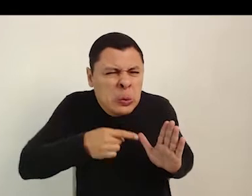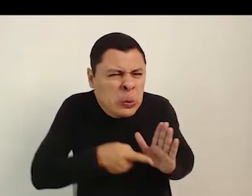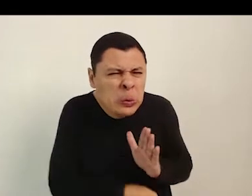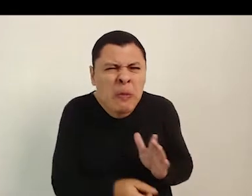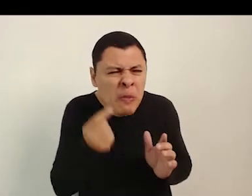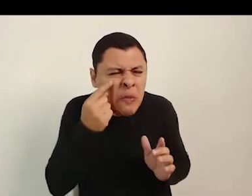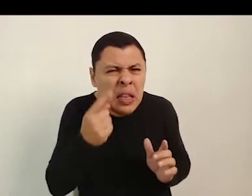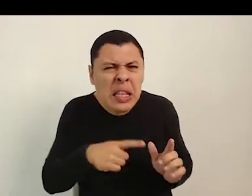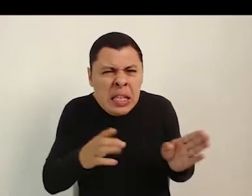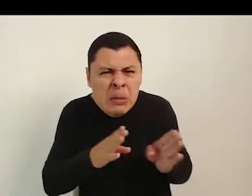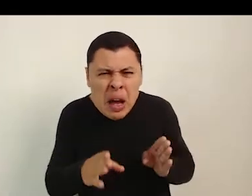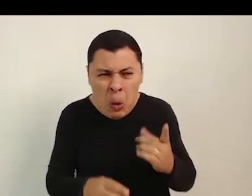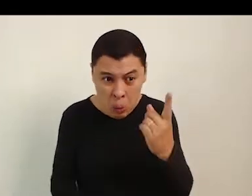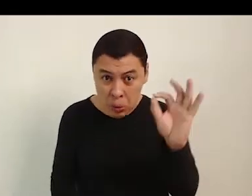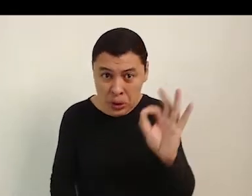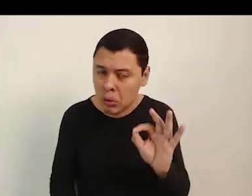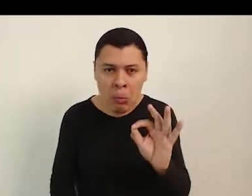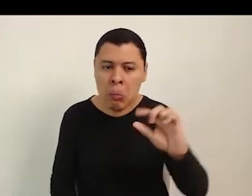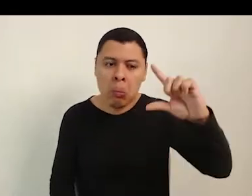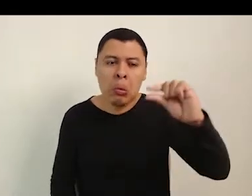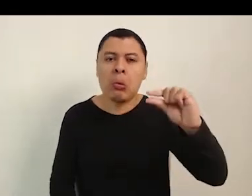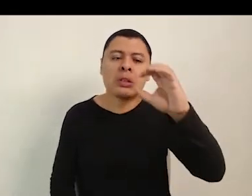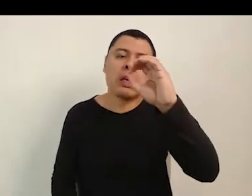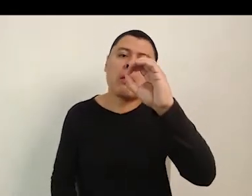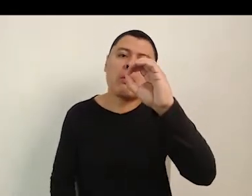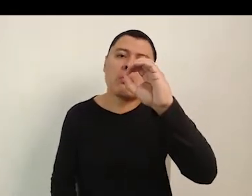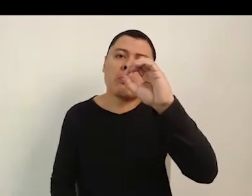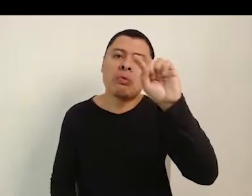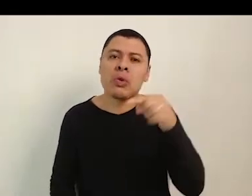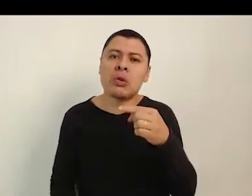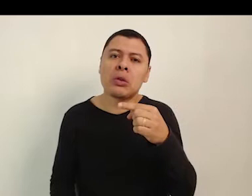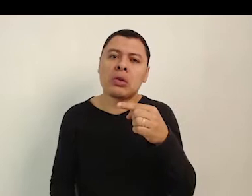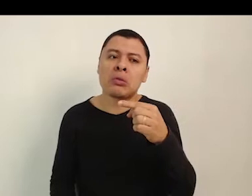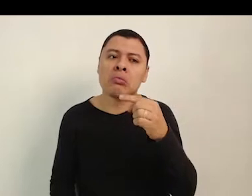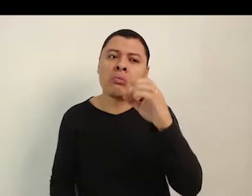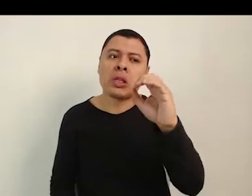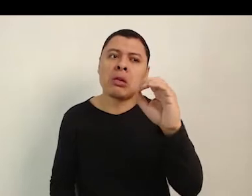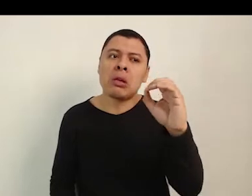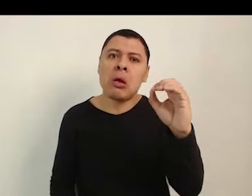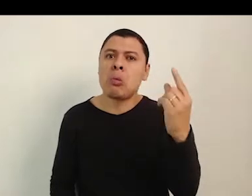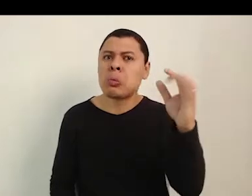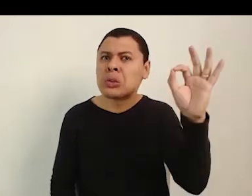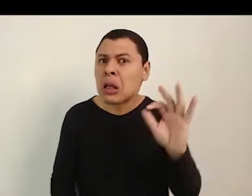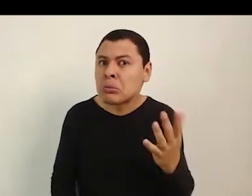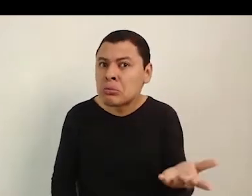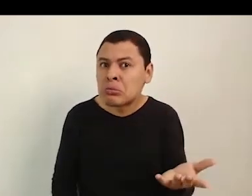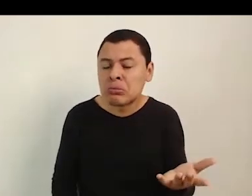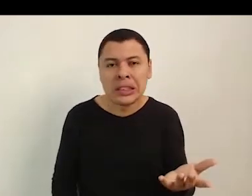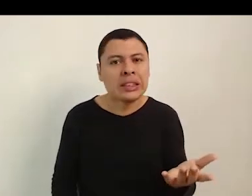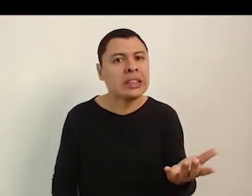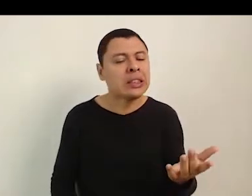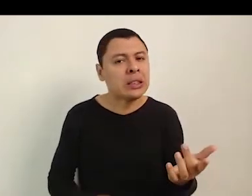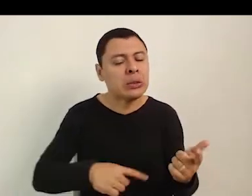esse número permaneceria em 1% ou será que seria ainda menor? Né? E aí que vem ainda mais a sinal de preocupação e que a gente vê